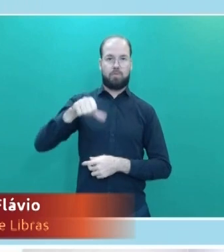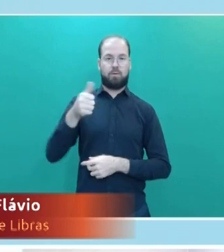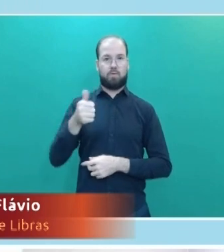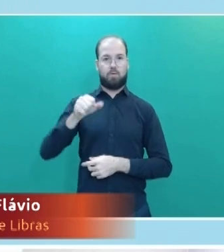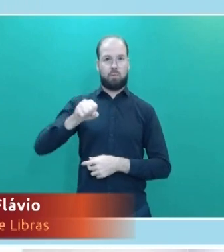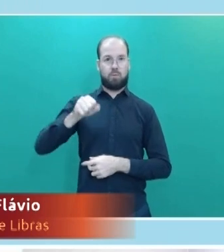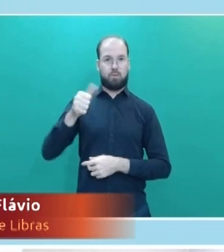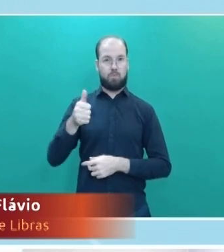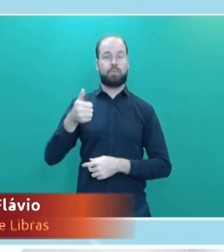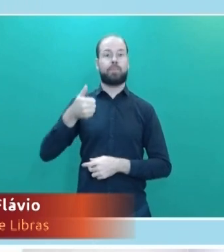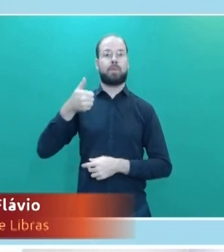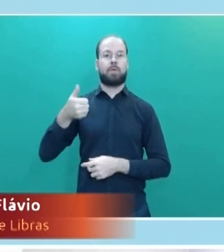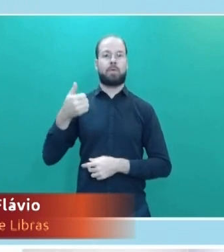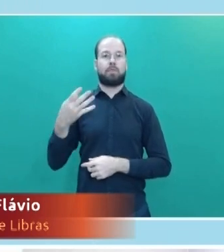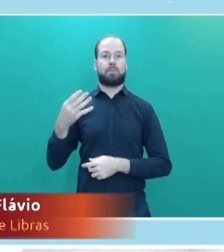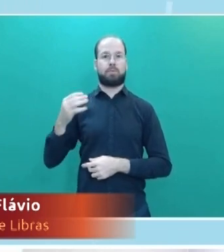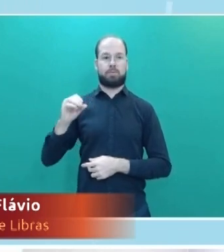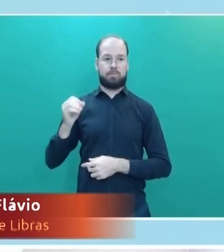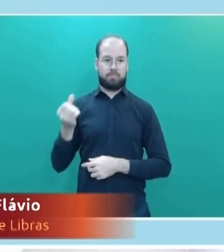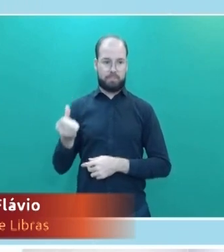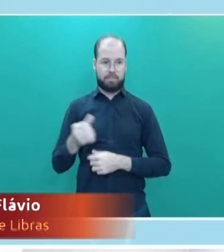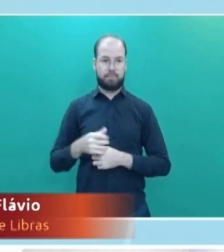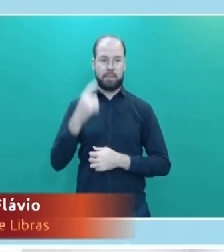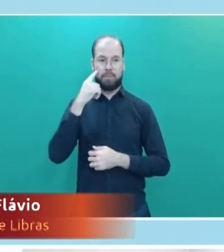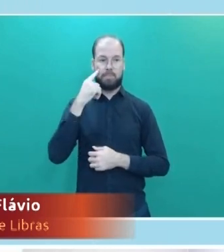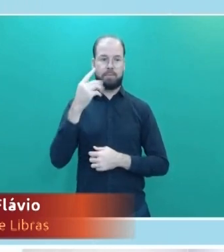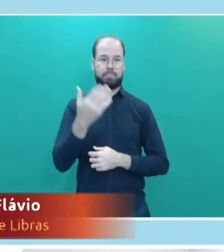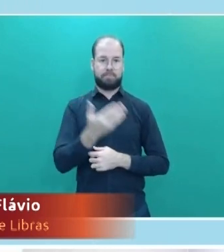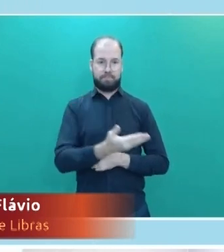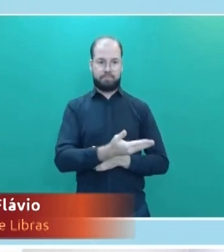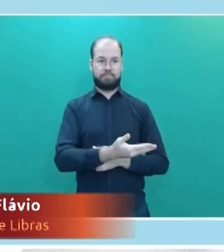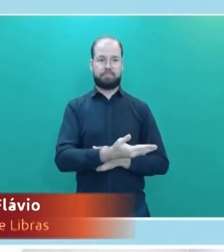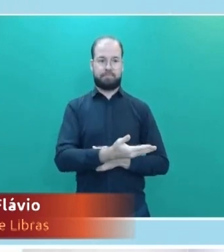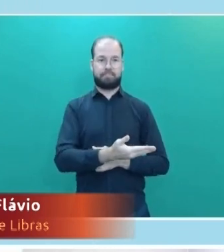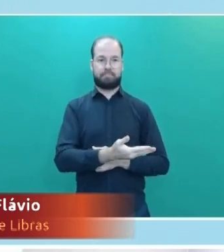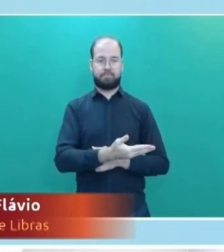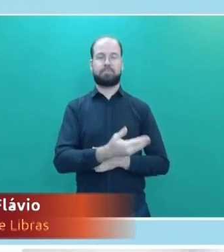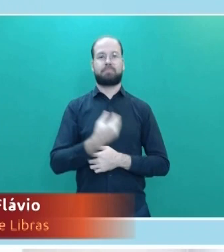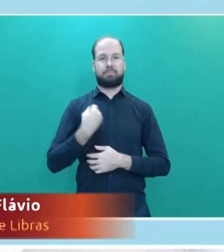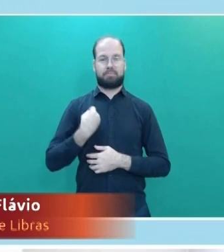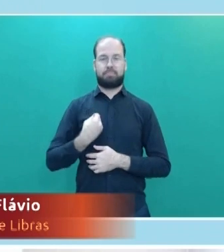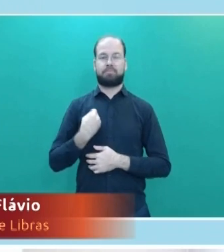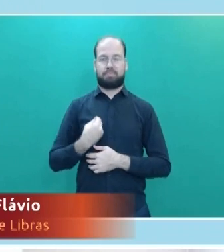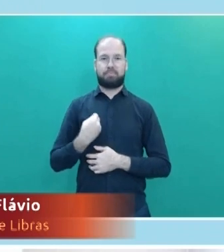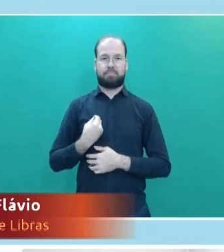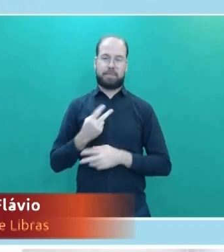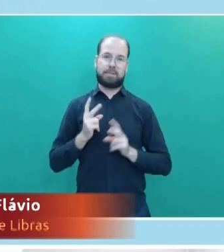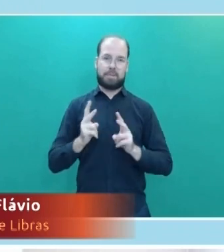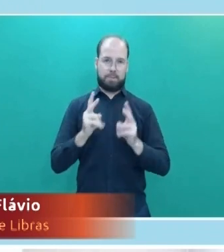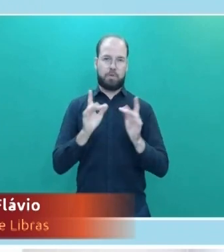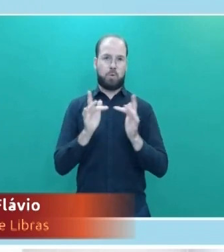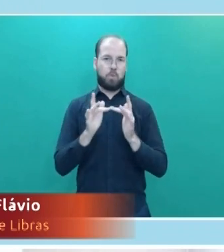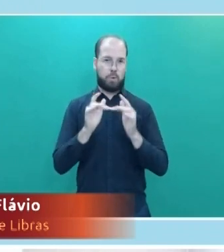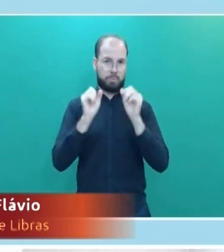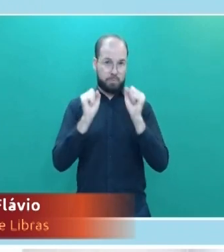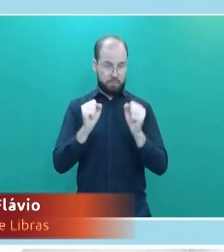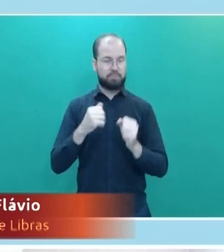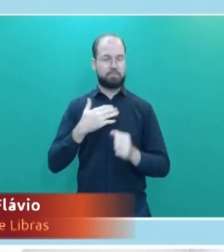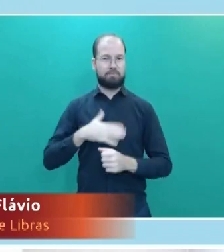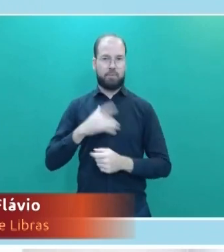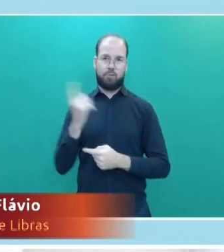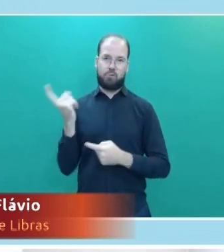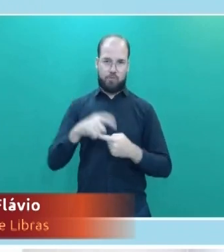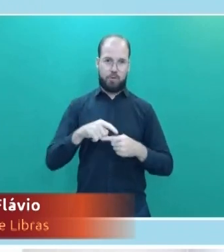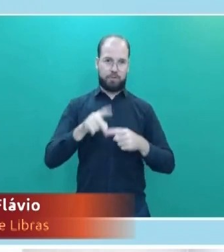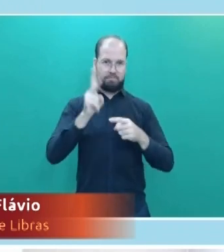62991811406. Se quiser tirar uma foto aqui da nossa tela, guardar esse telefone e também entrar em contato com a gente sempre que quiser. Volto daqui a pouquinho, não sai